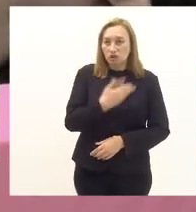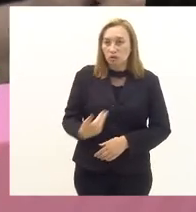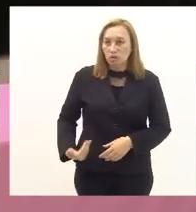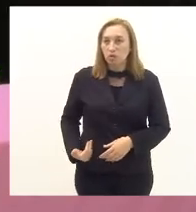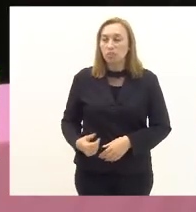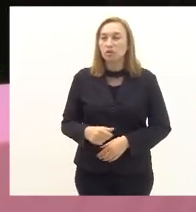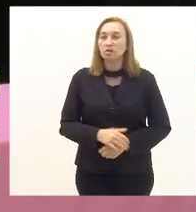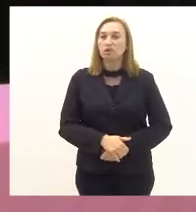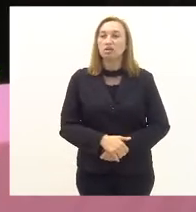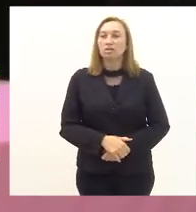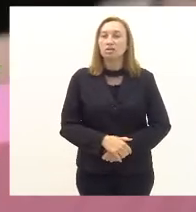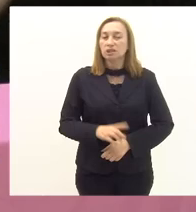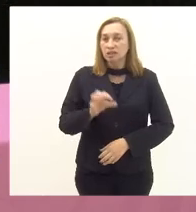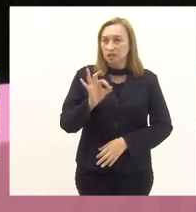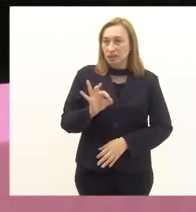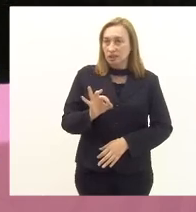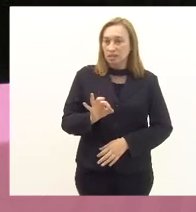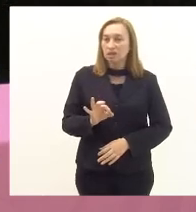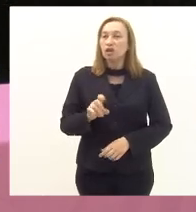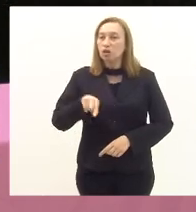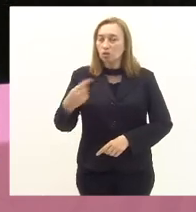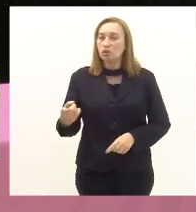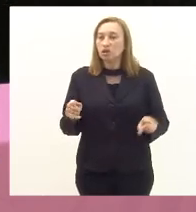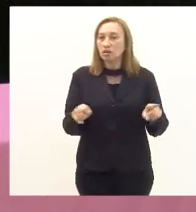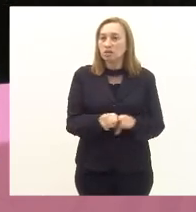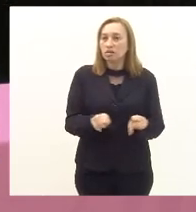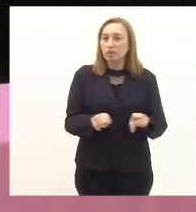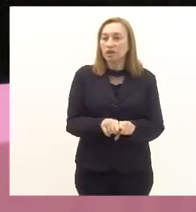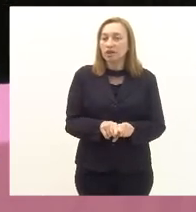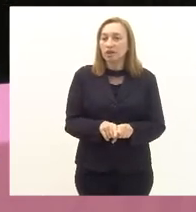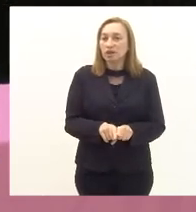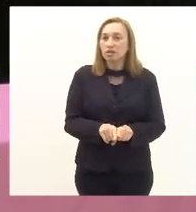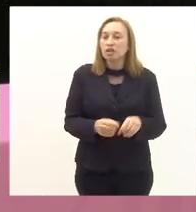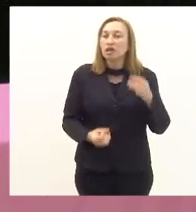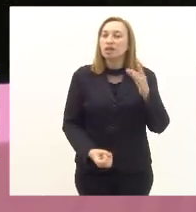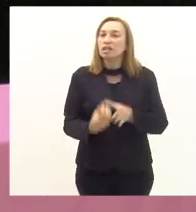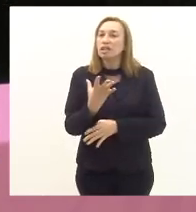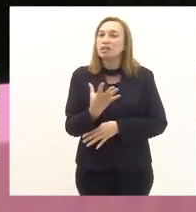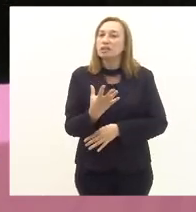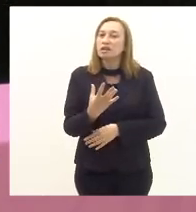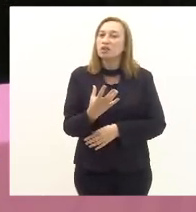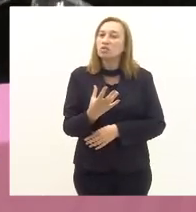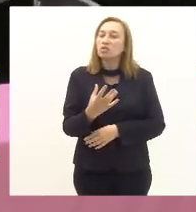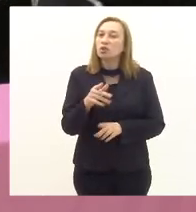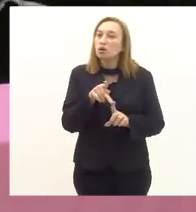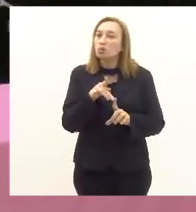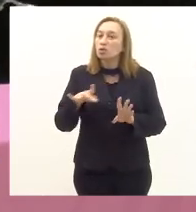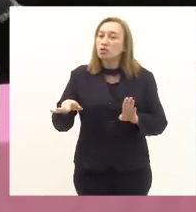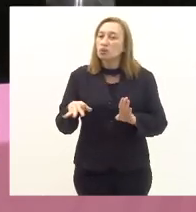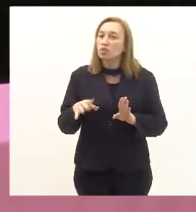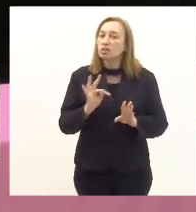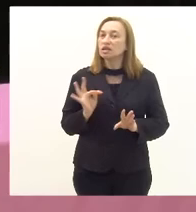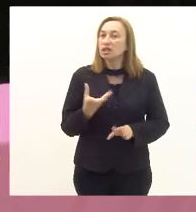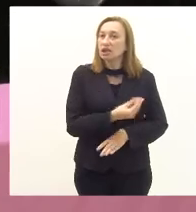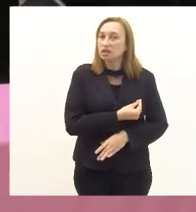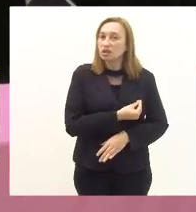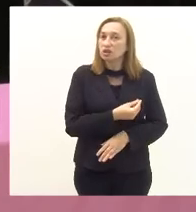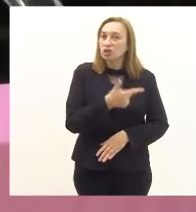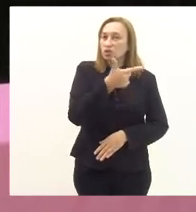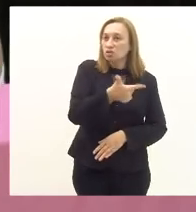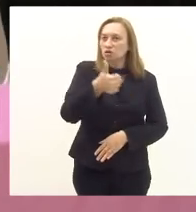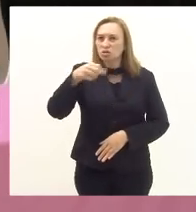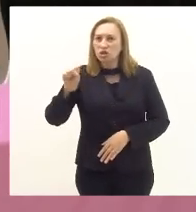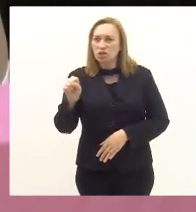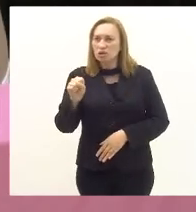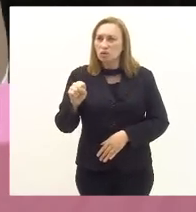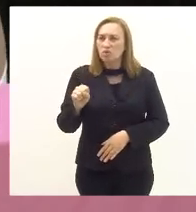uma política pública que deu certo. Outra coisa, eu também participei da criação do protocolo trans, que foi em 2018.